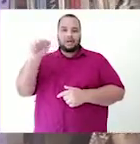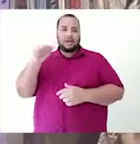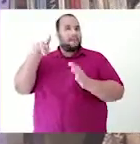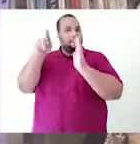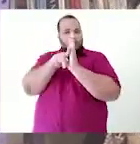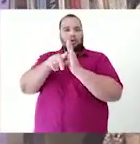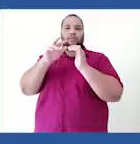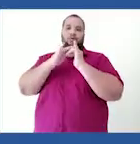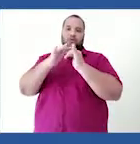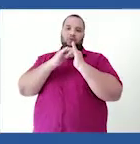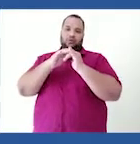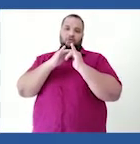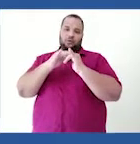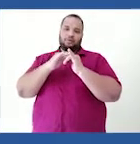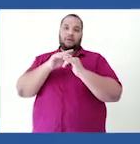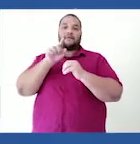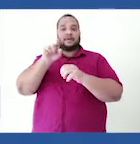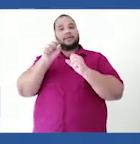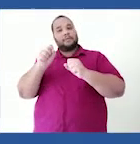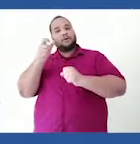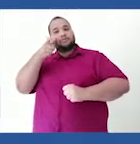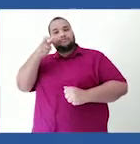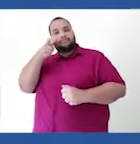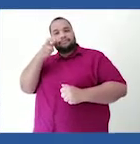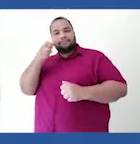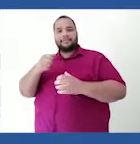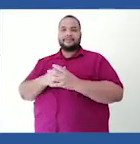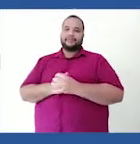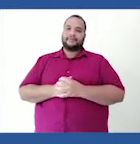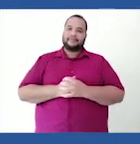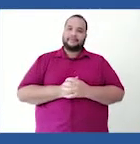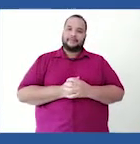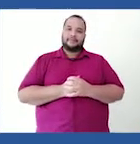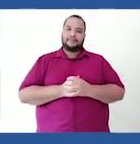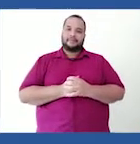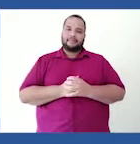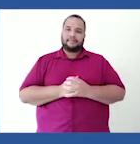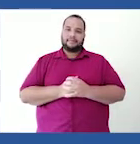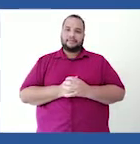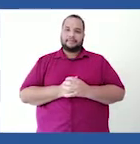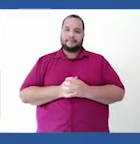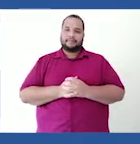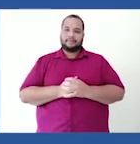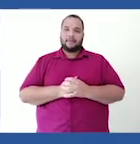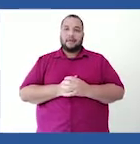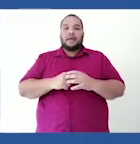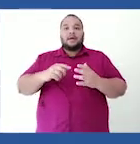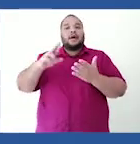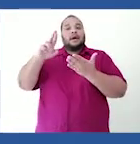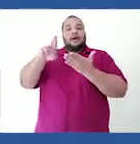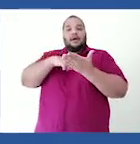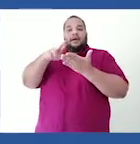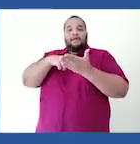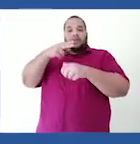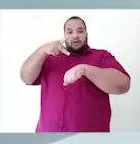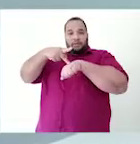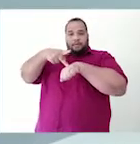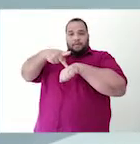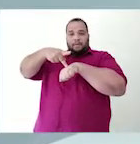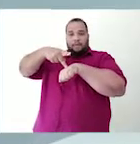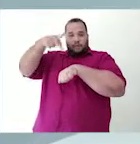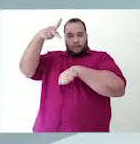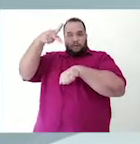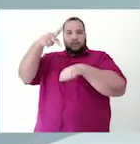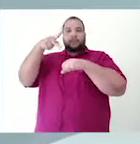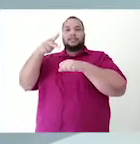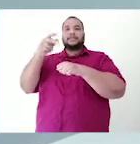no Facebook. O debate ocorrerá no canal do YouTube Discutindo Engenharia para a Comunidade, vinculado à Unifap. E